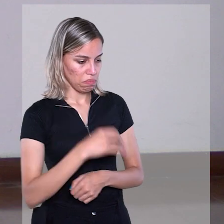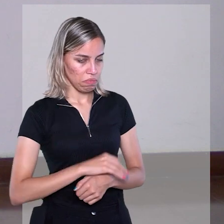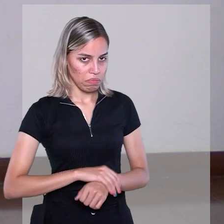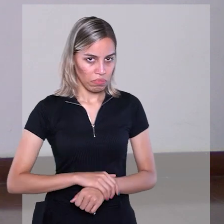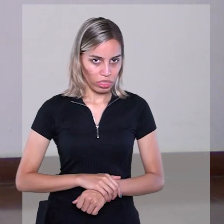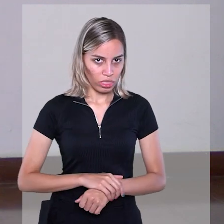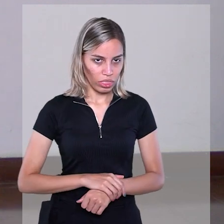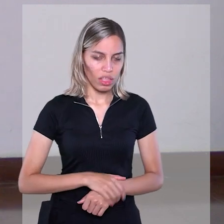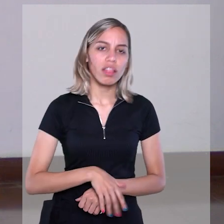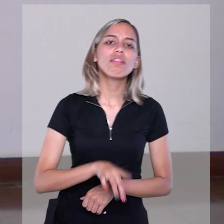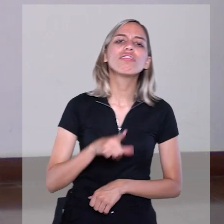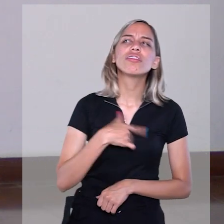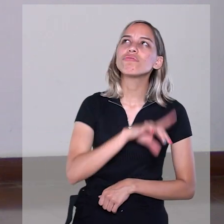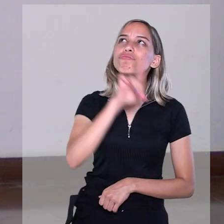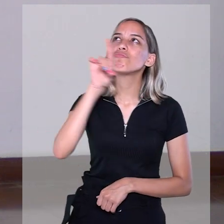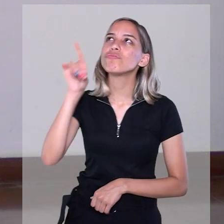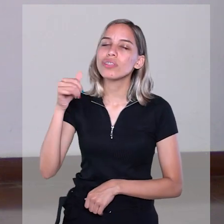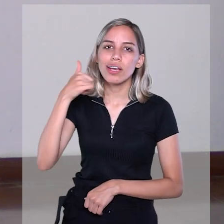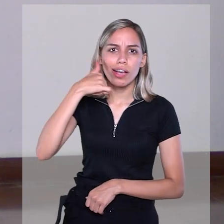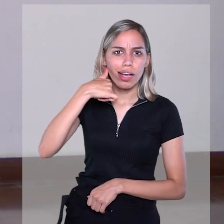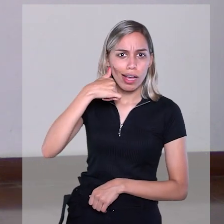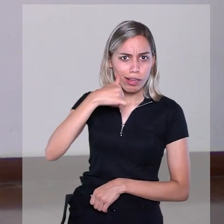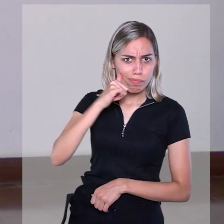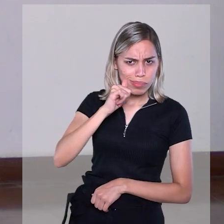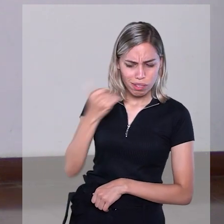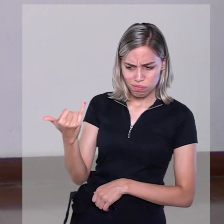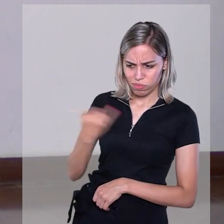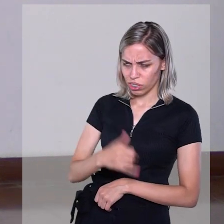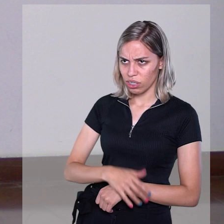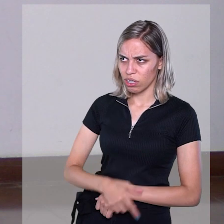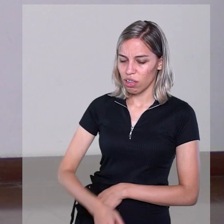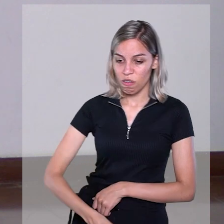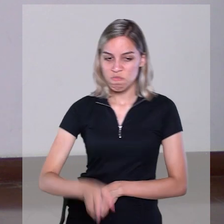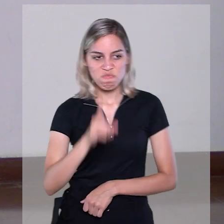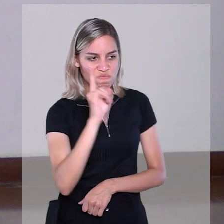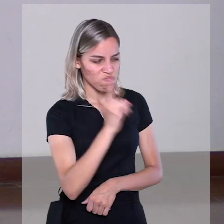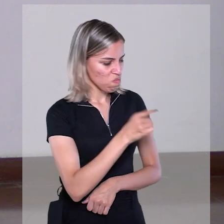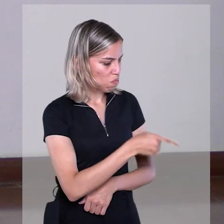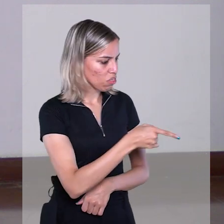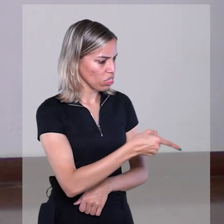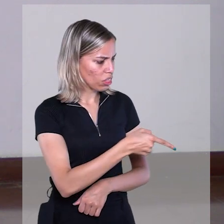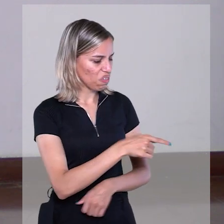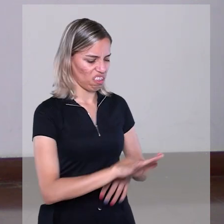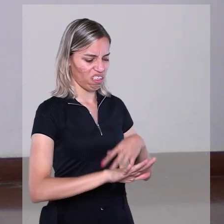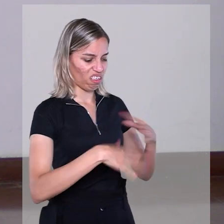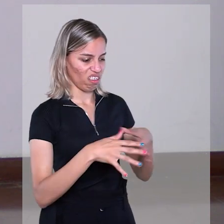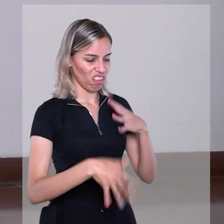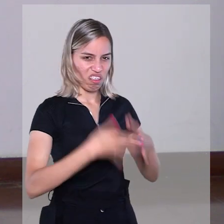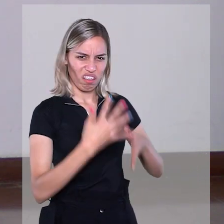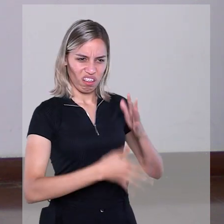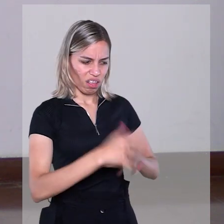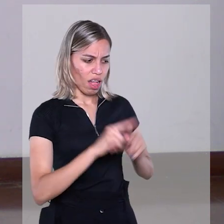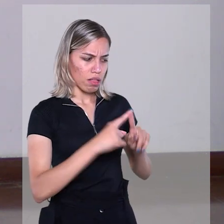que apesar de eu ser meio atrapalhado, ela gosta de mim. Já um dos velhos não tolera é que eu fique parado em